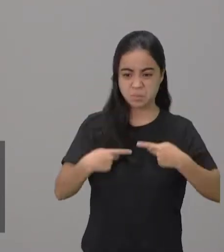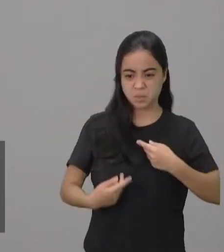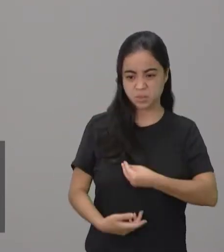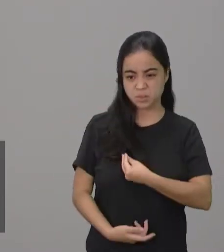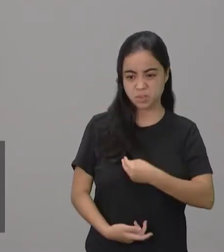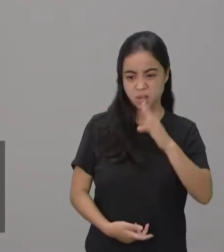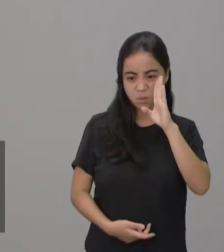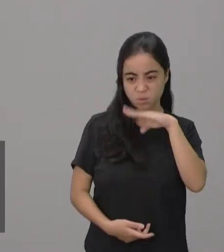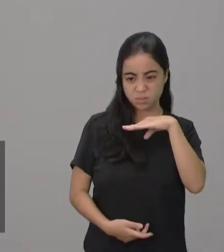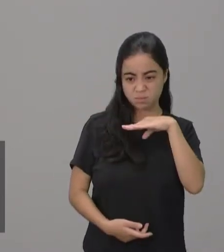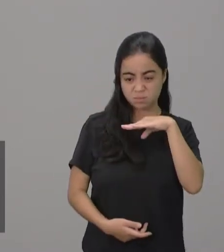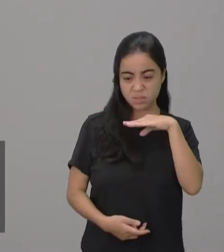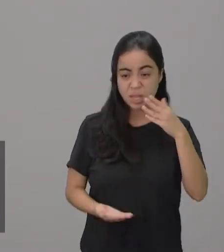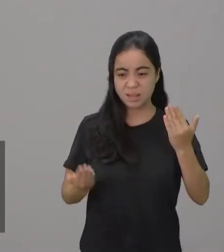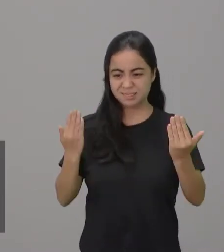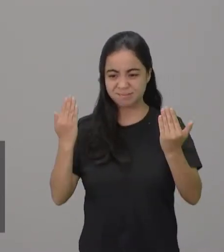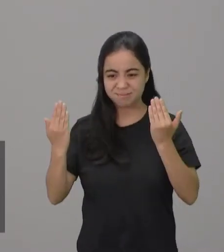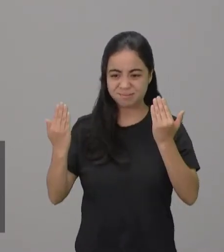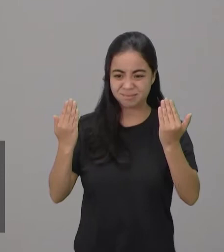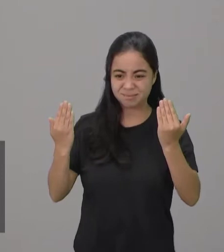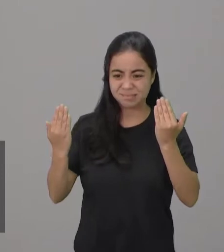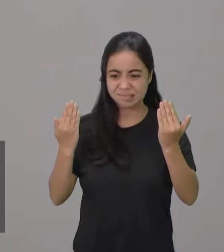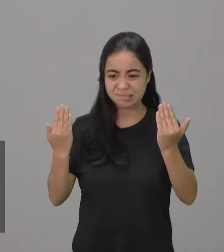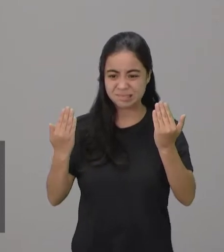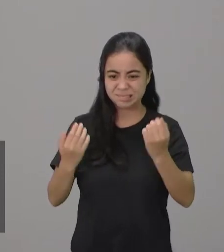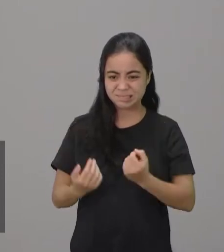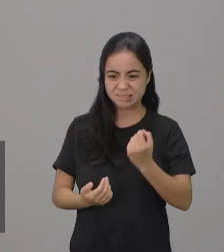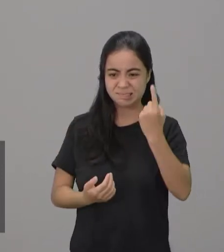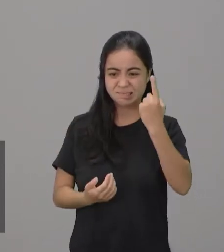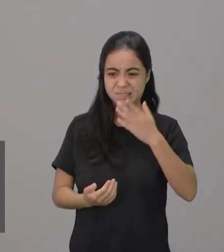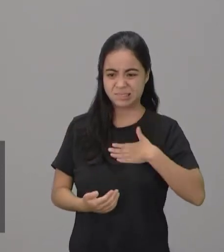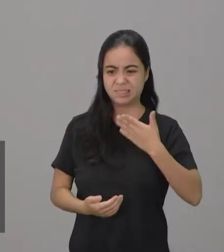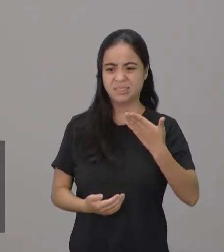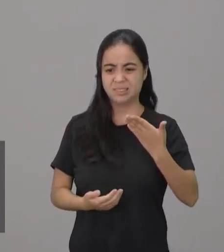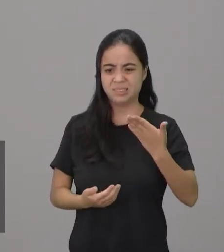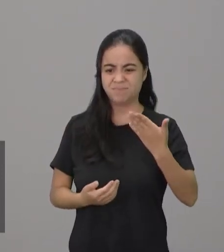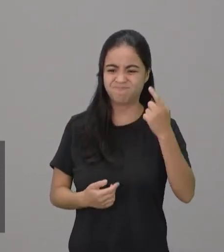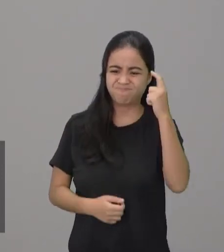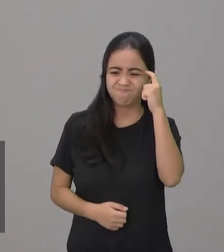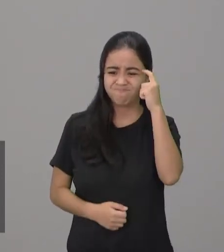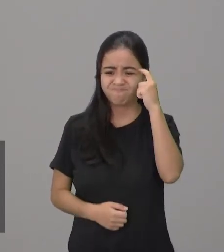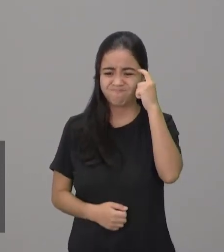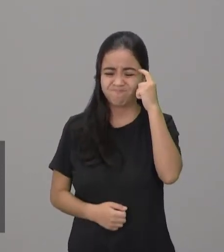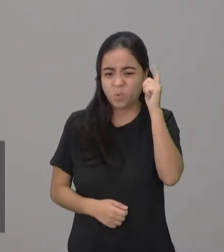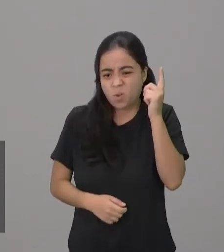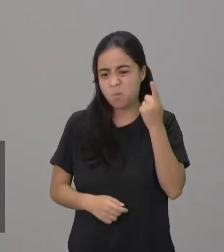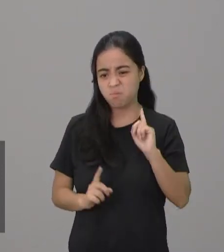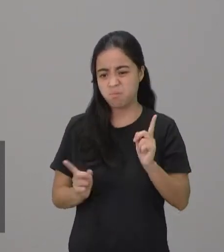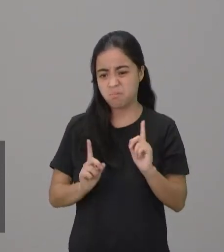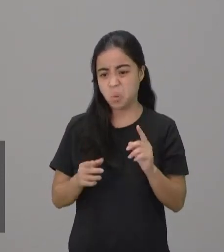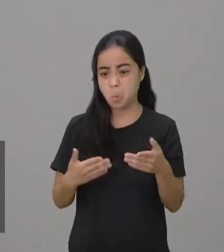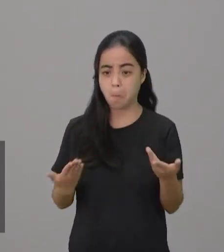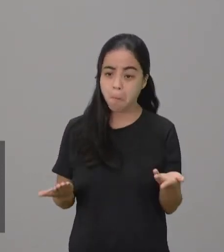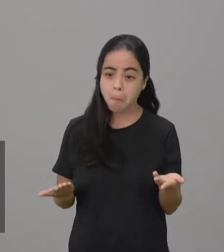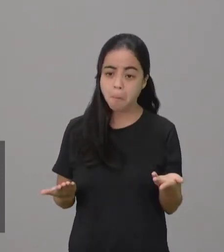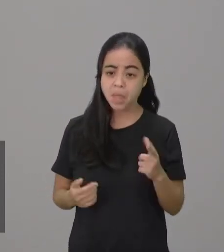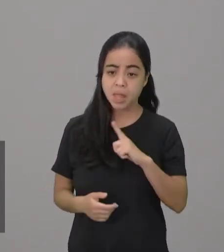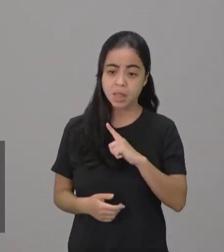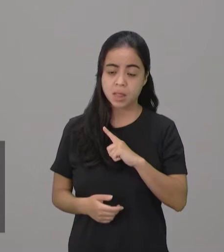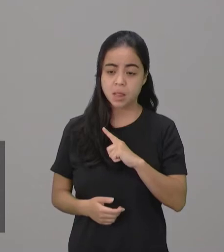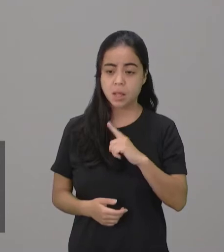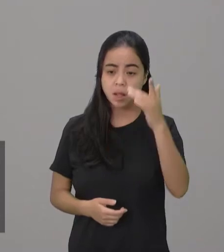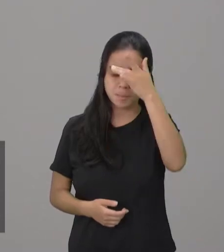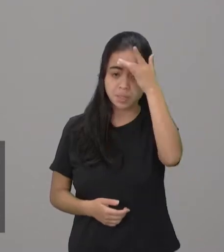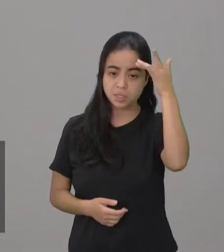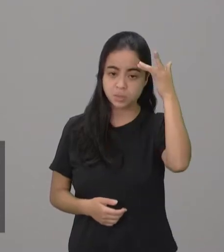humano com o do animal, isso provoca um choque na gente, faz a gente pensar, ou não, né? Também tem gente que